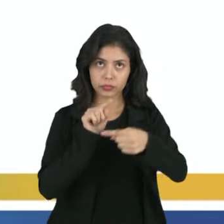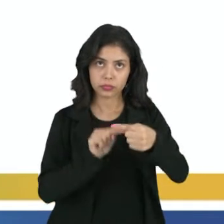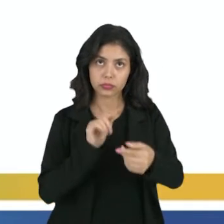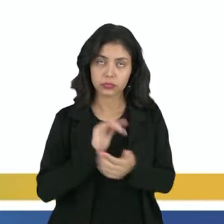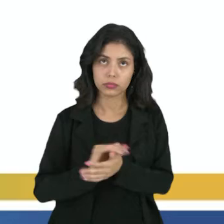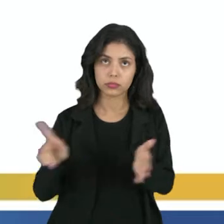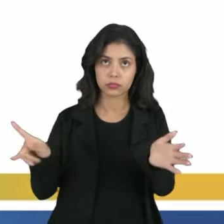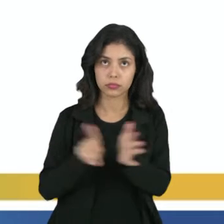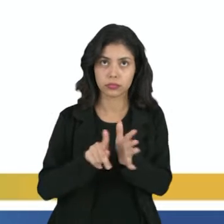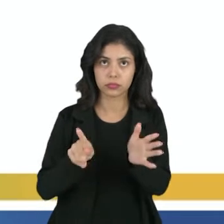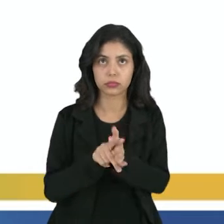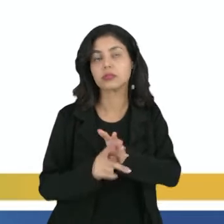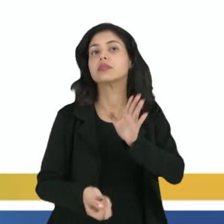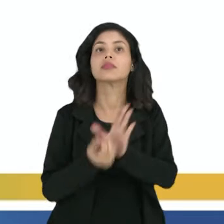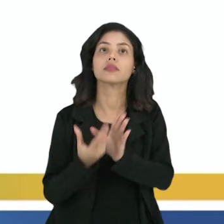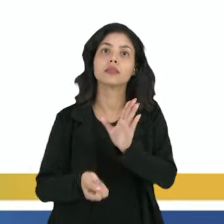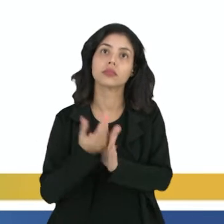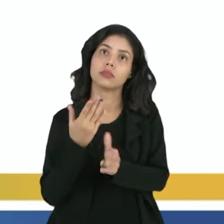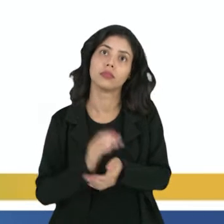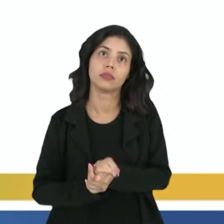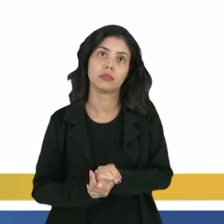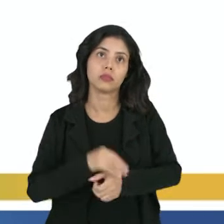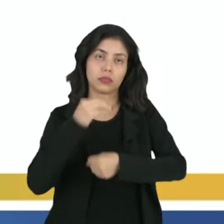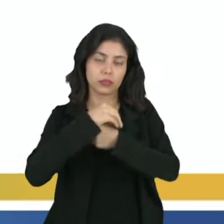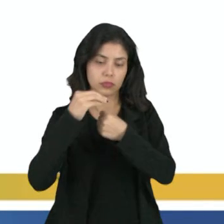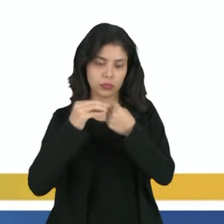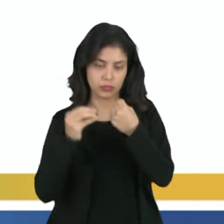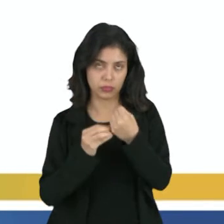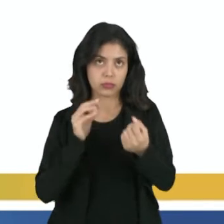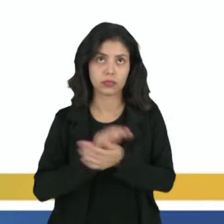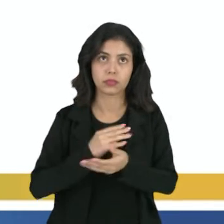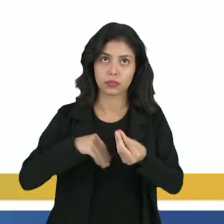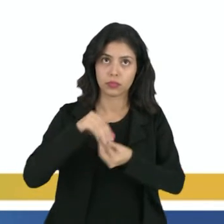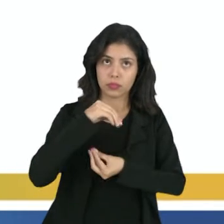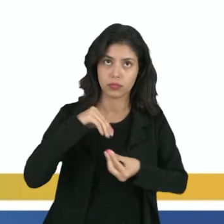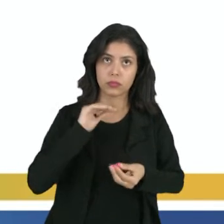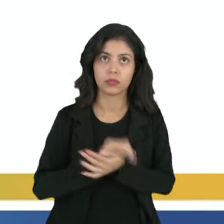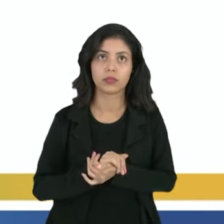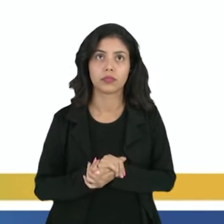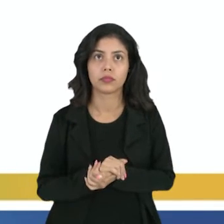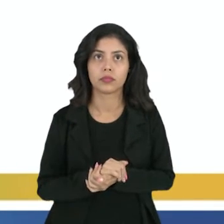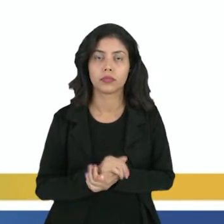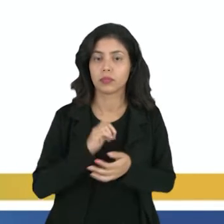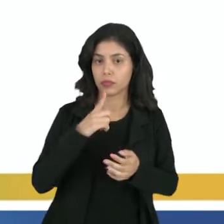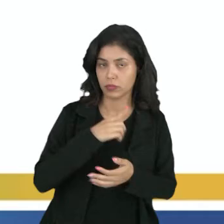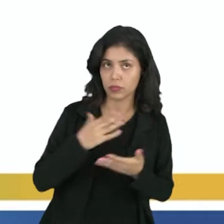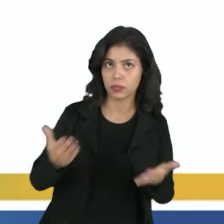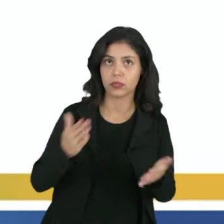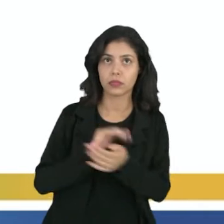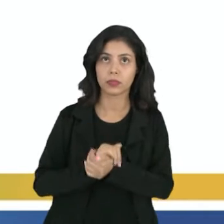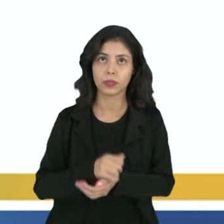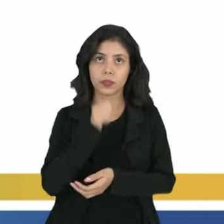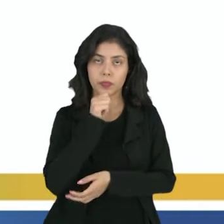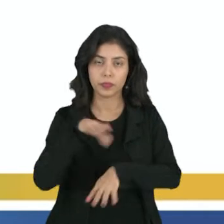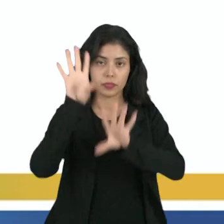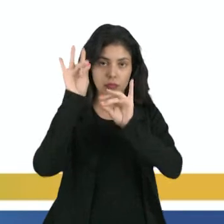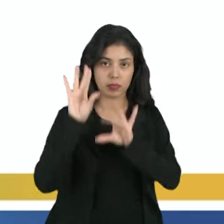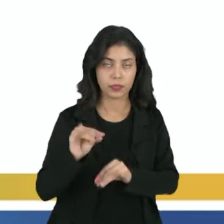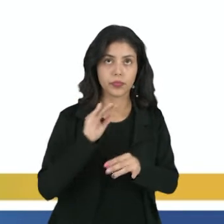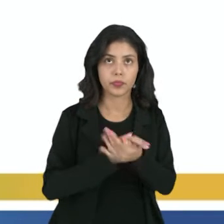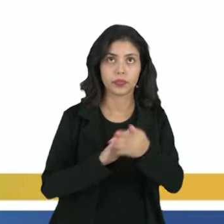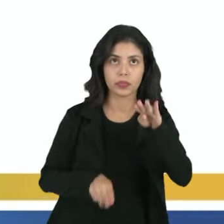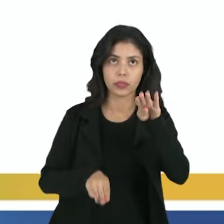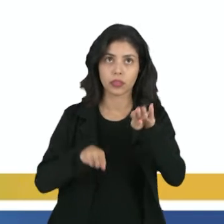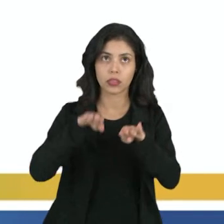é dividido pelo produto das concentrações molares dos reagentes, estando cada